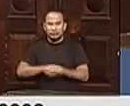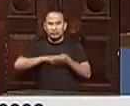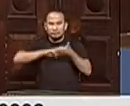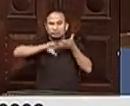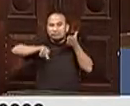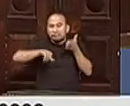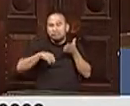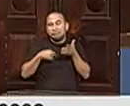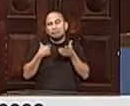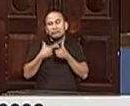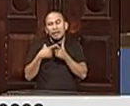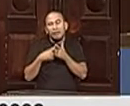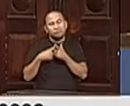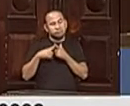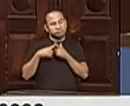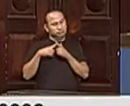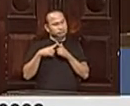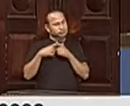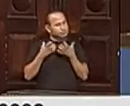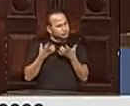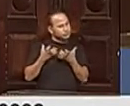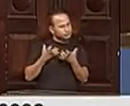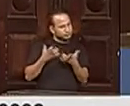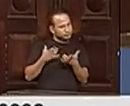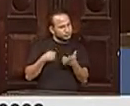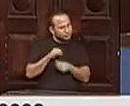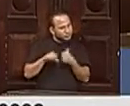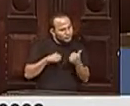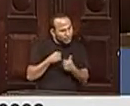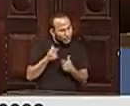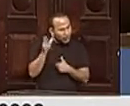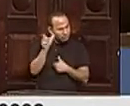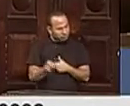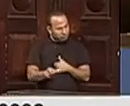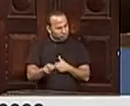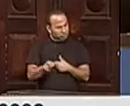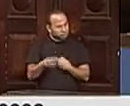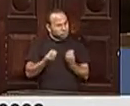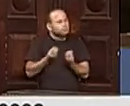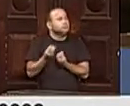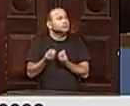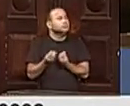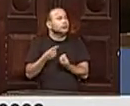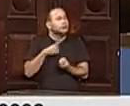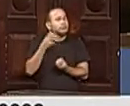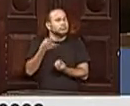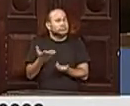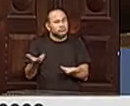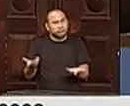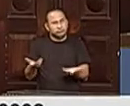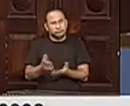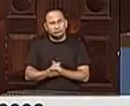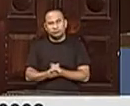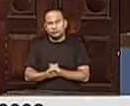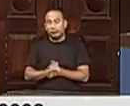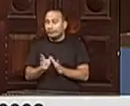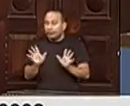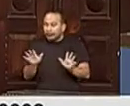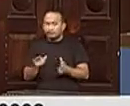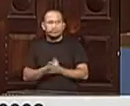retirado o seu interesse e modificado tanto a sua postura, visto que participaram da lista tríplice em setembro.